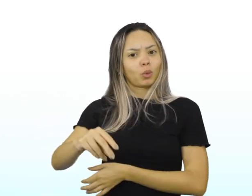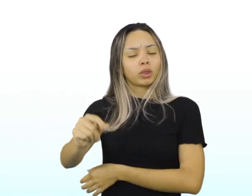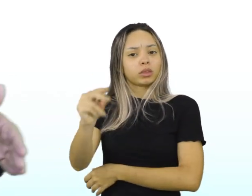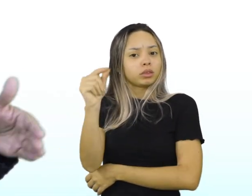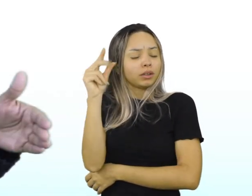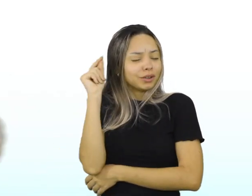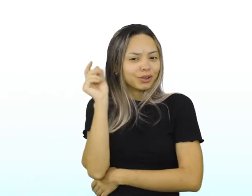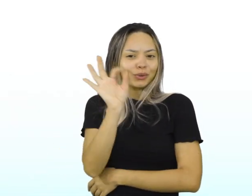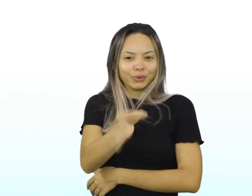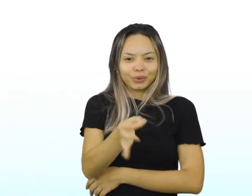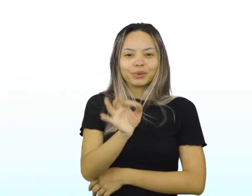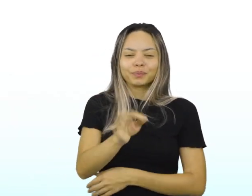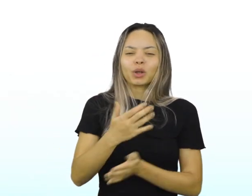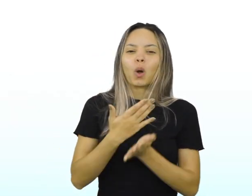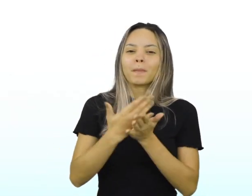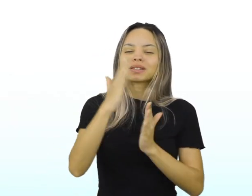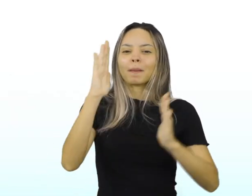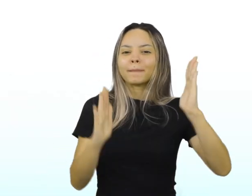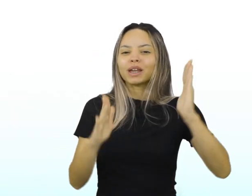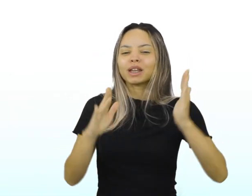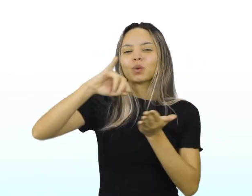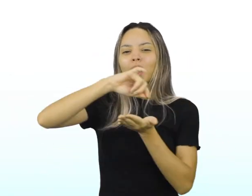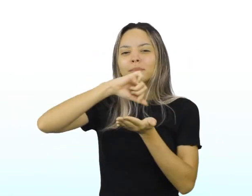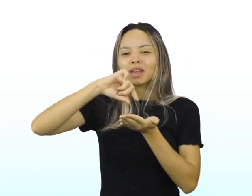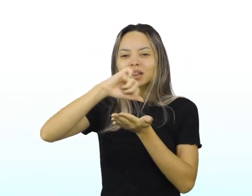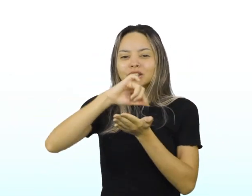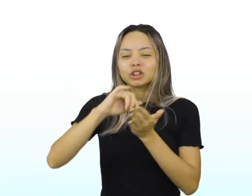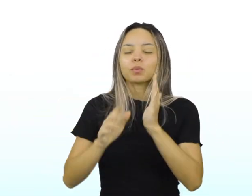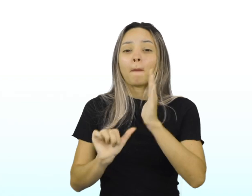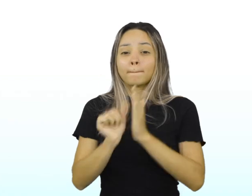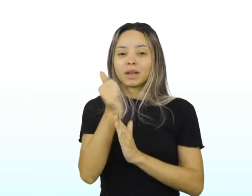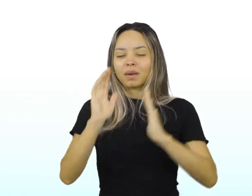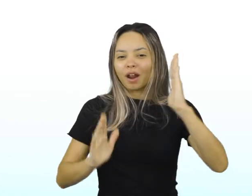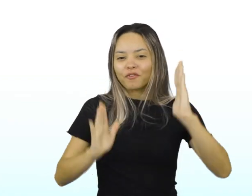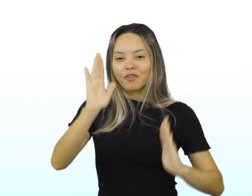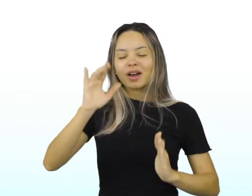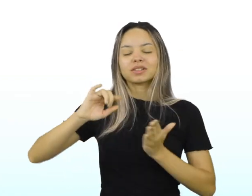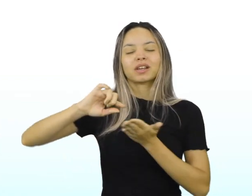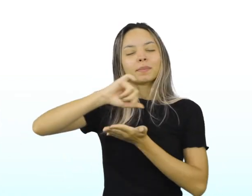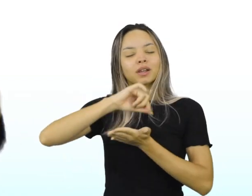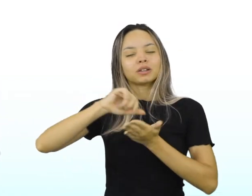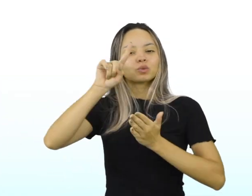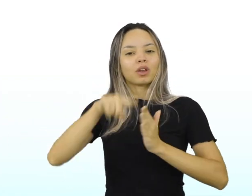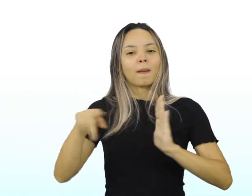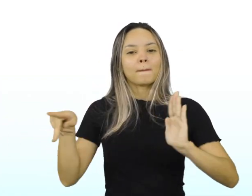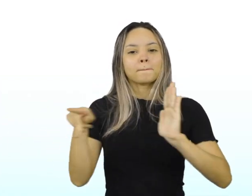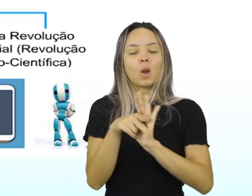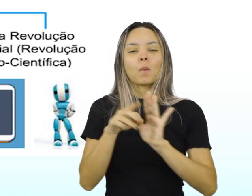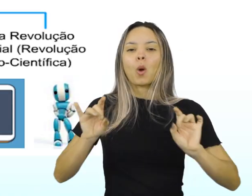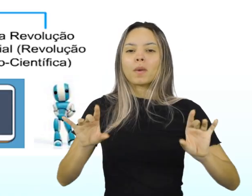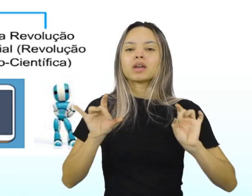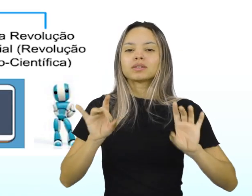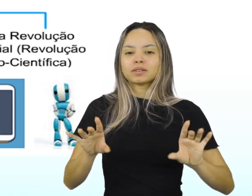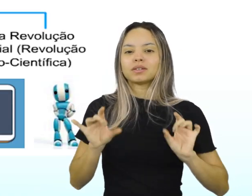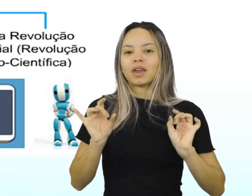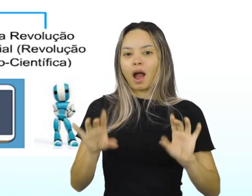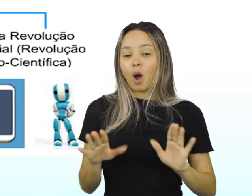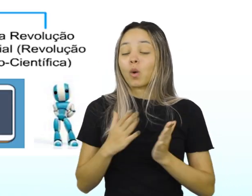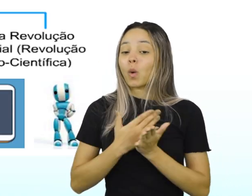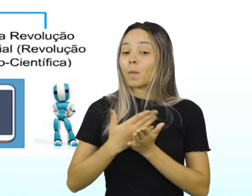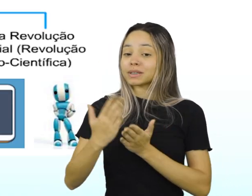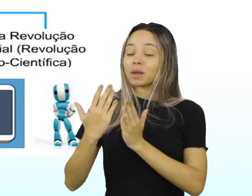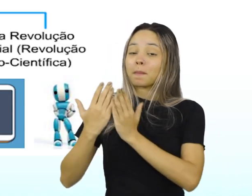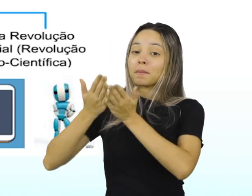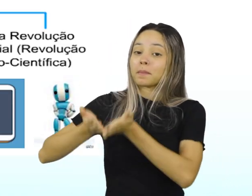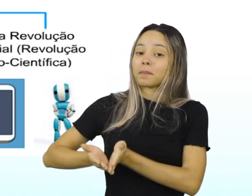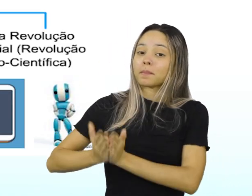Ele começa ali junto com o capitalismo, naquela primeira fase do capitalismo, que é o capitalismo comercial, a expansão marítima